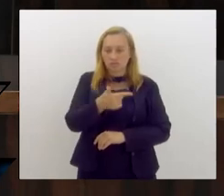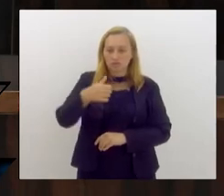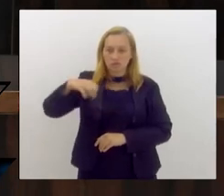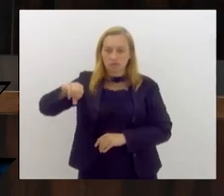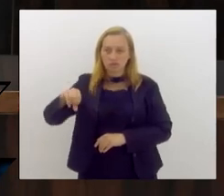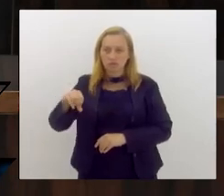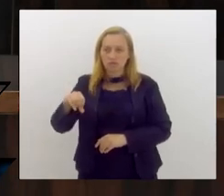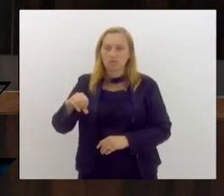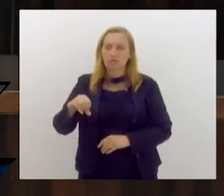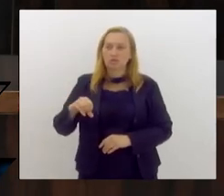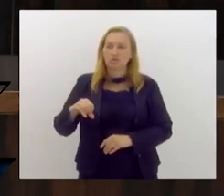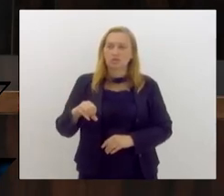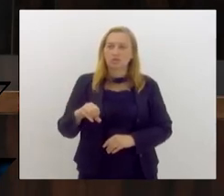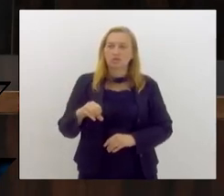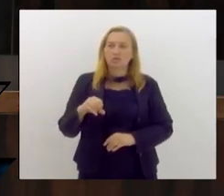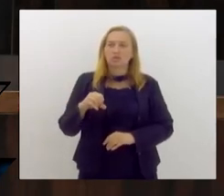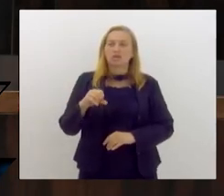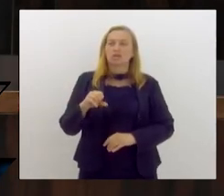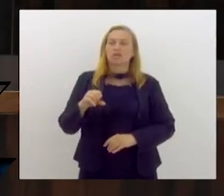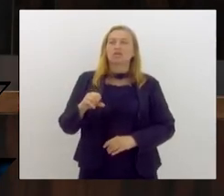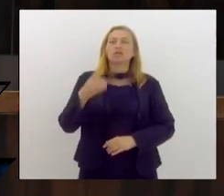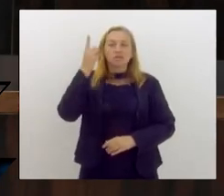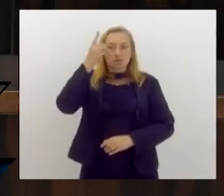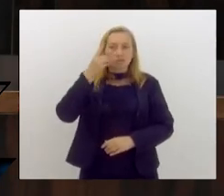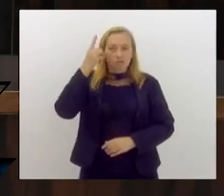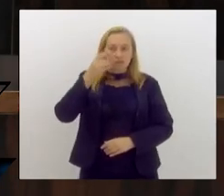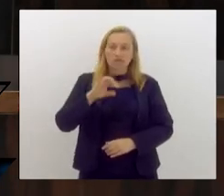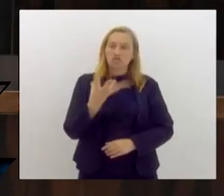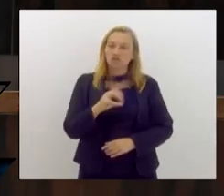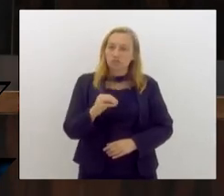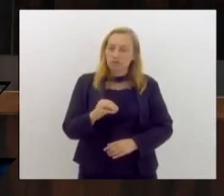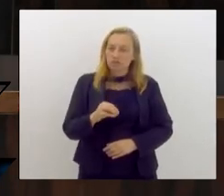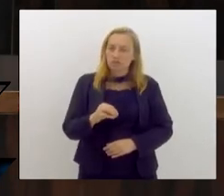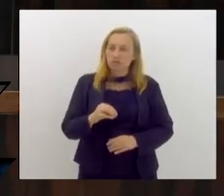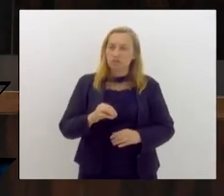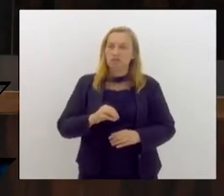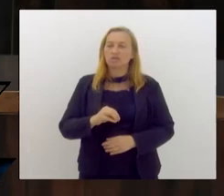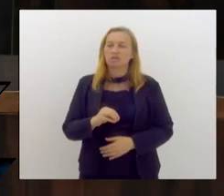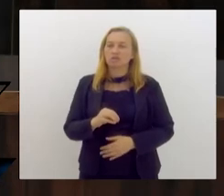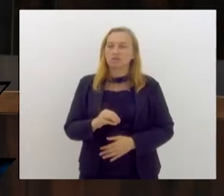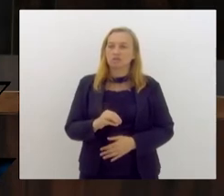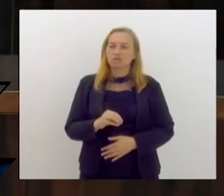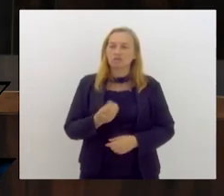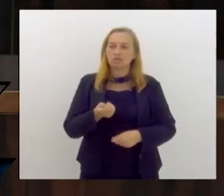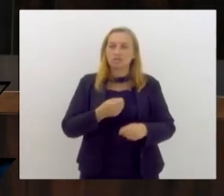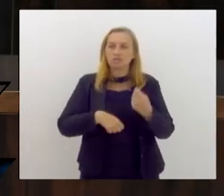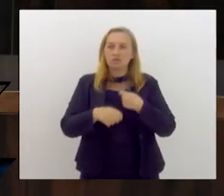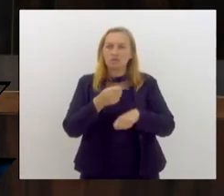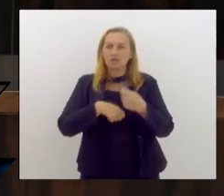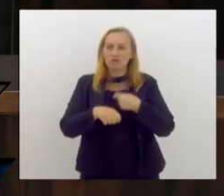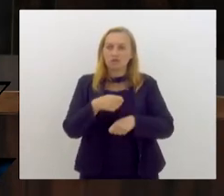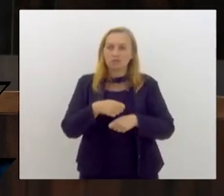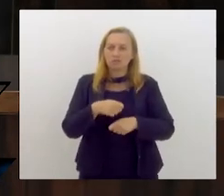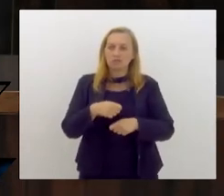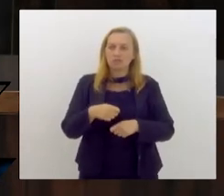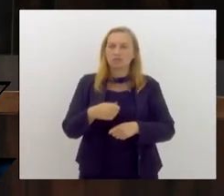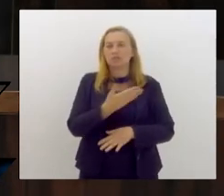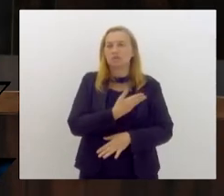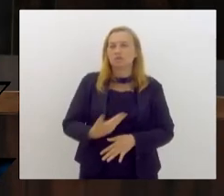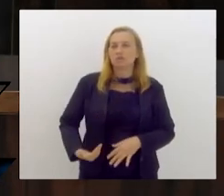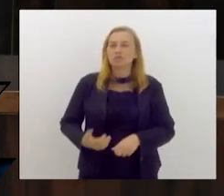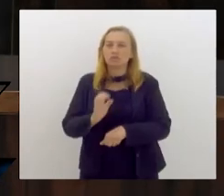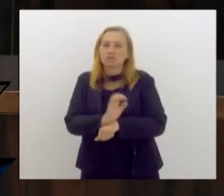280/2019, de autoria do deputado Chico Machado, que autoriza a administração pública do Estado do Rio de Janeiro